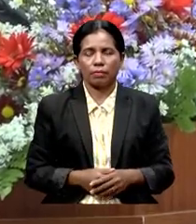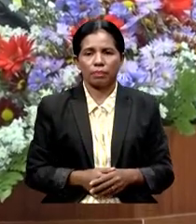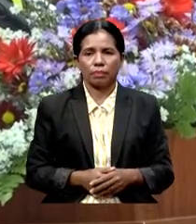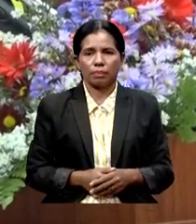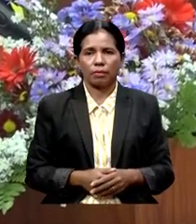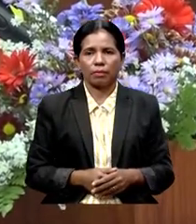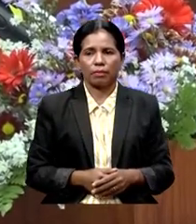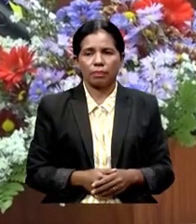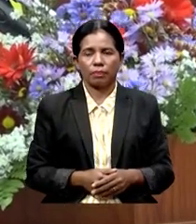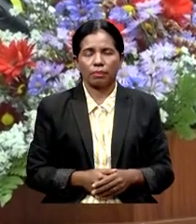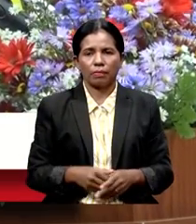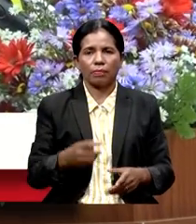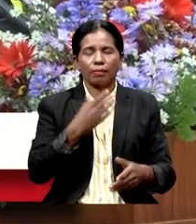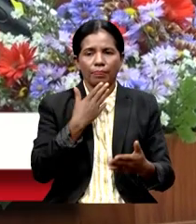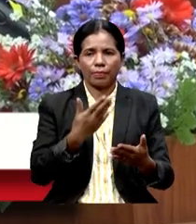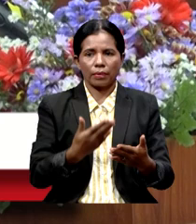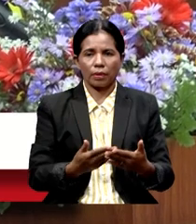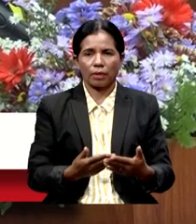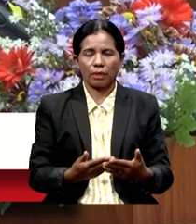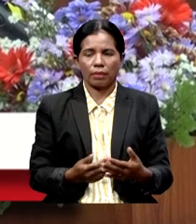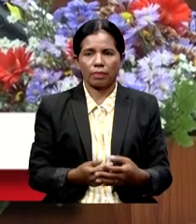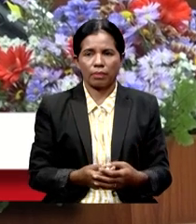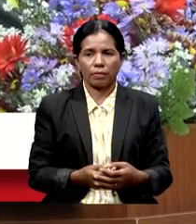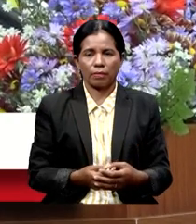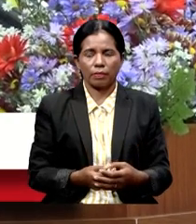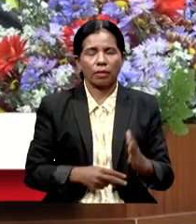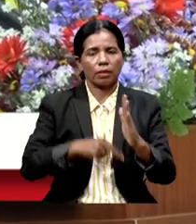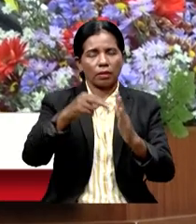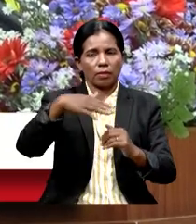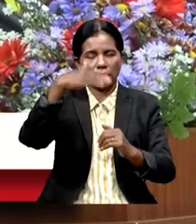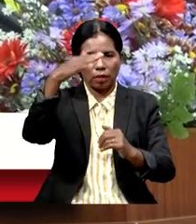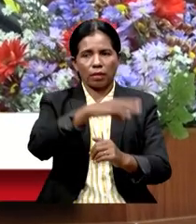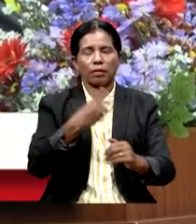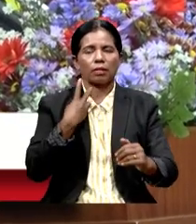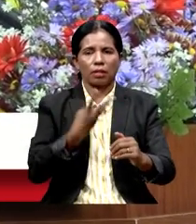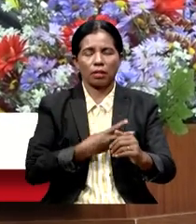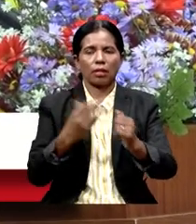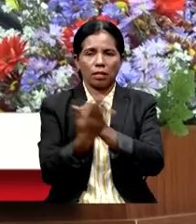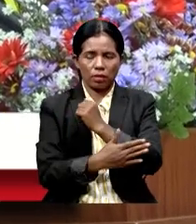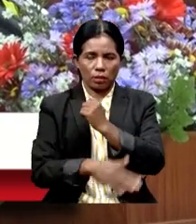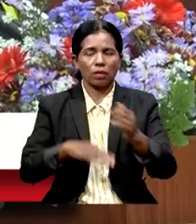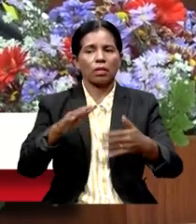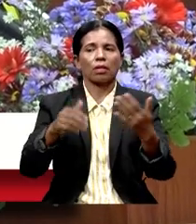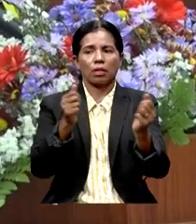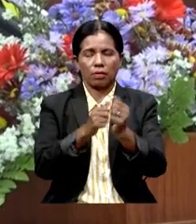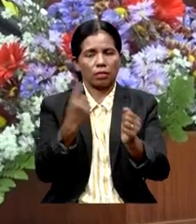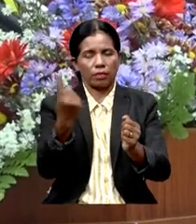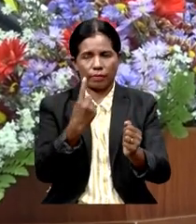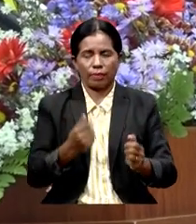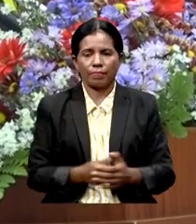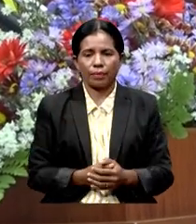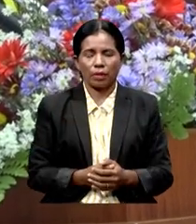Confiança política continua consolida intercâmbio sire e a nível as entre itenia nação ruane. Acontece bebê. E